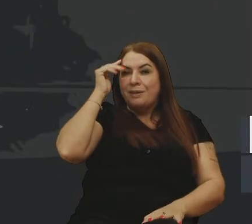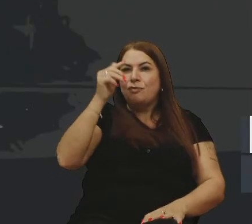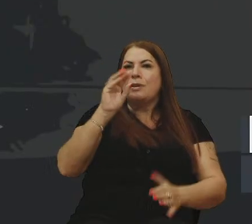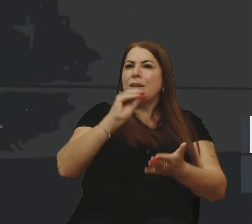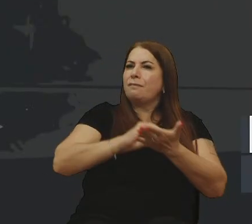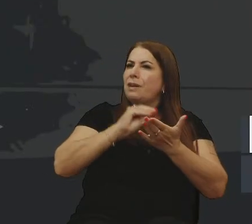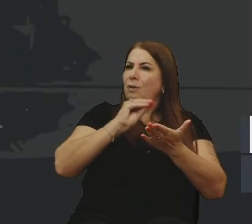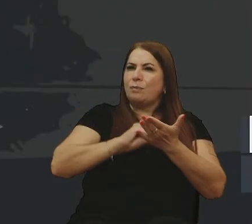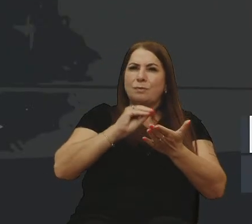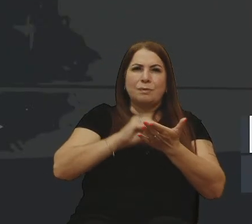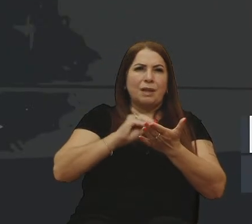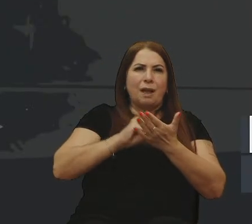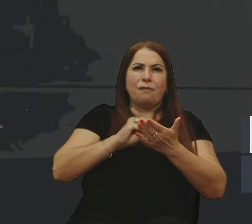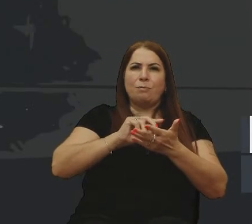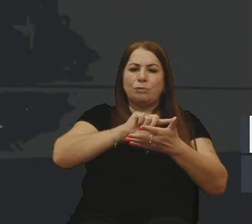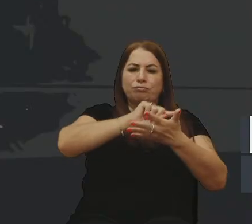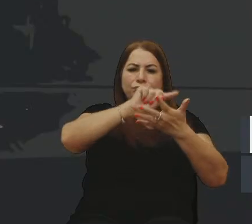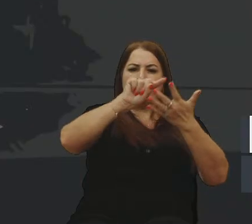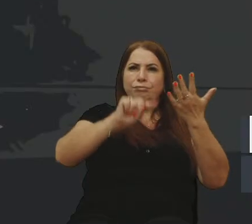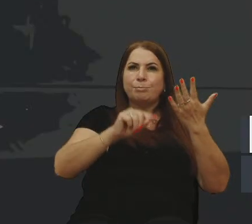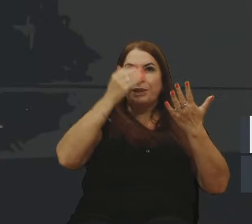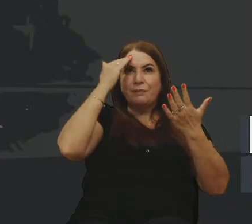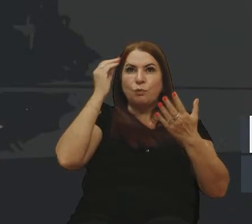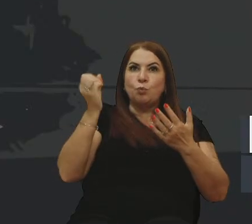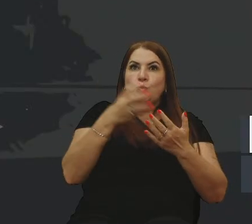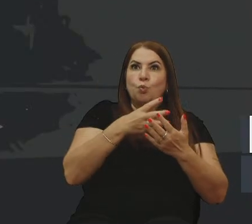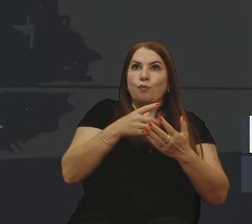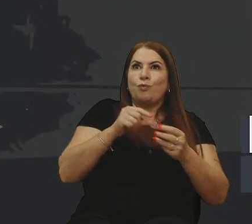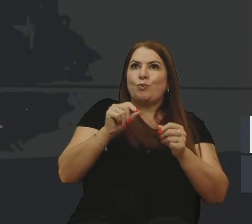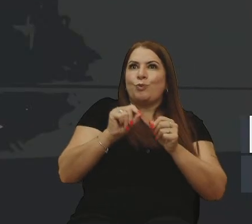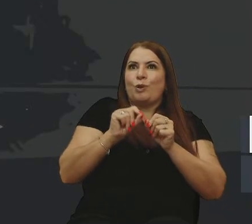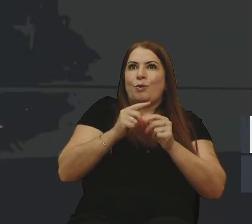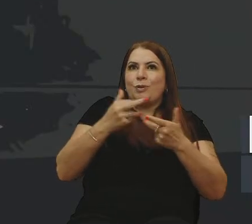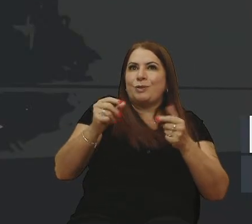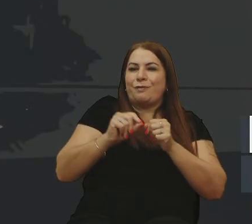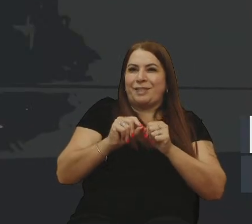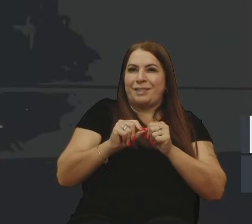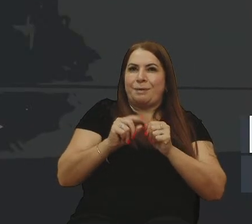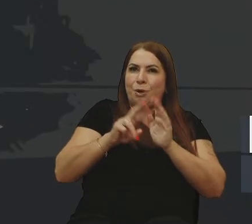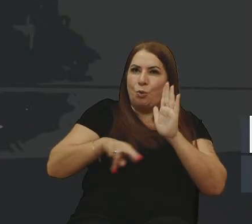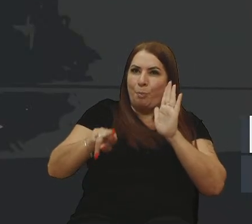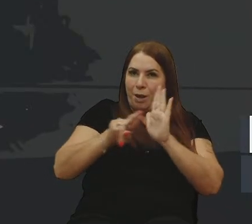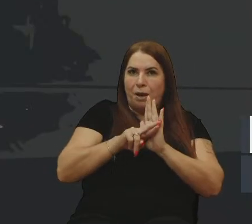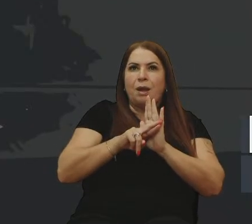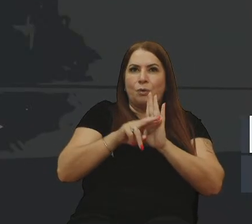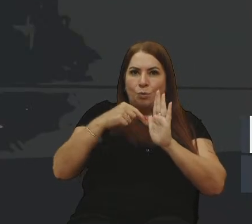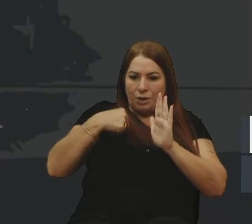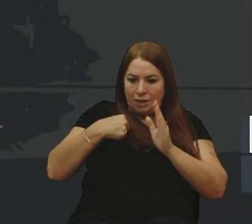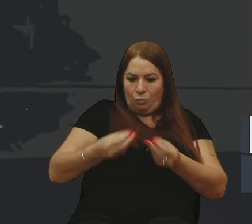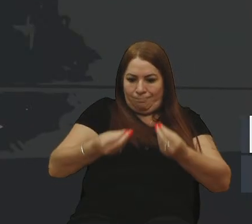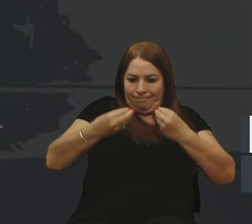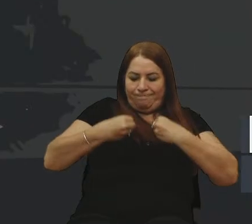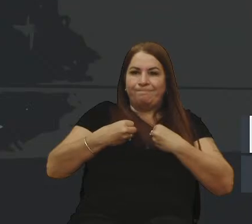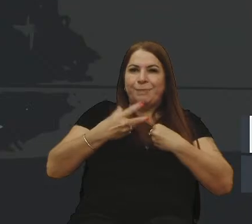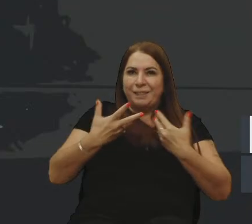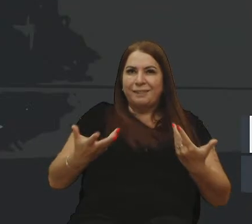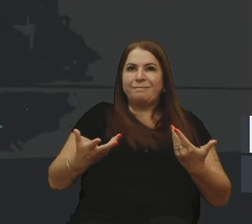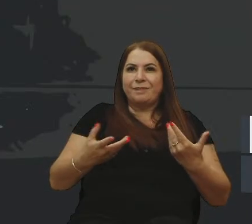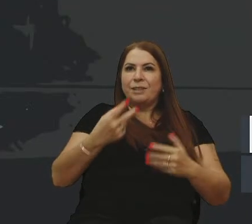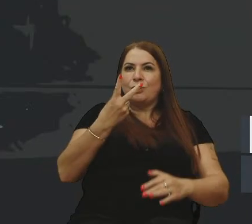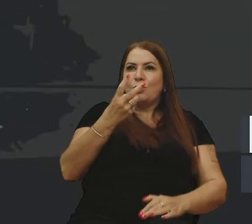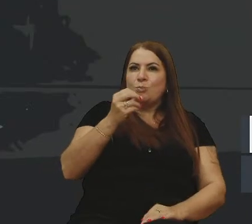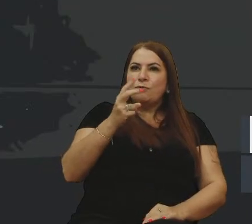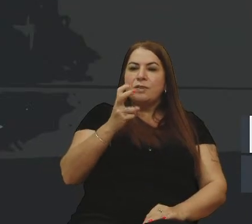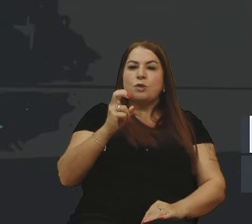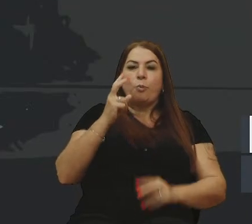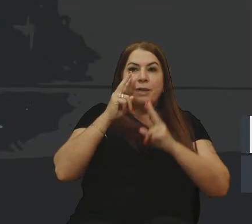faltava muito repertório na minha cabeça para entender o novo jogo que eu estava fazendo. E principalmente para me recuperar do tombo que eu mesmo me dei. Então, 2025 eu